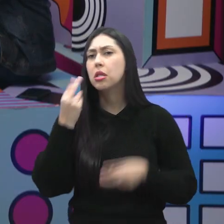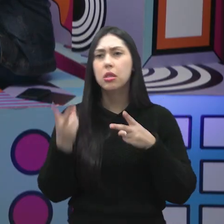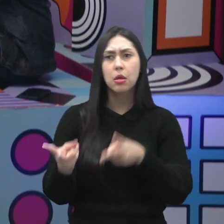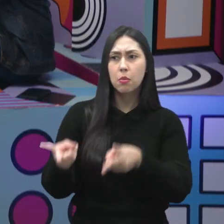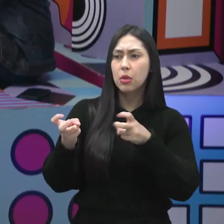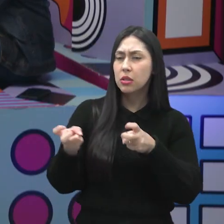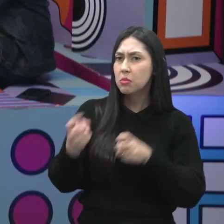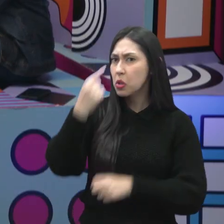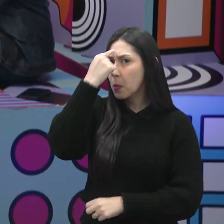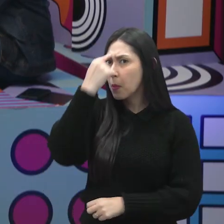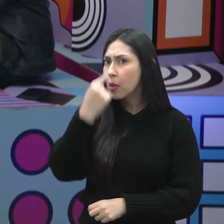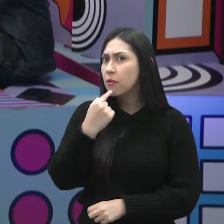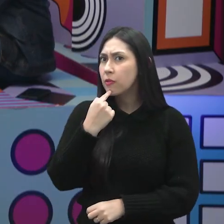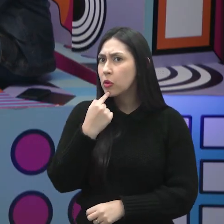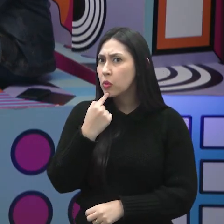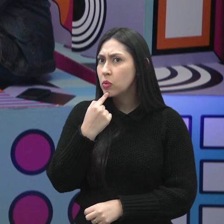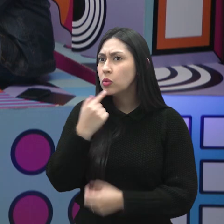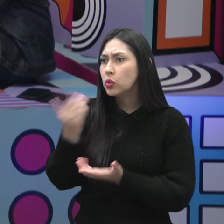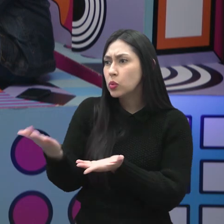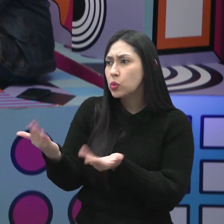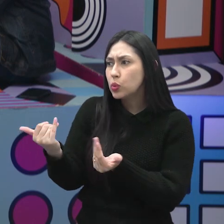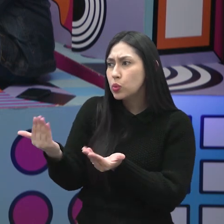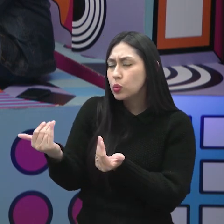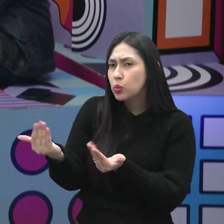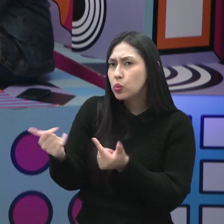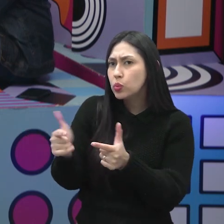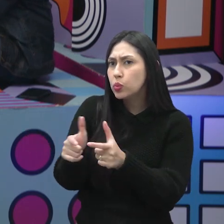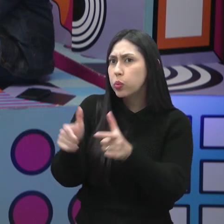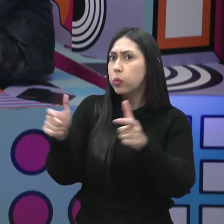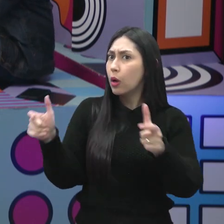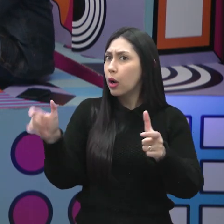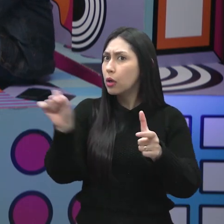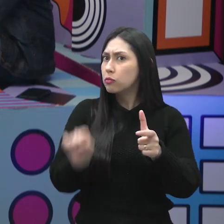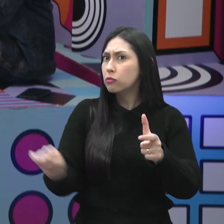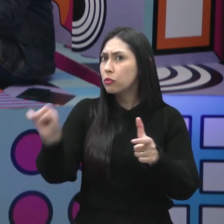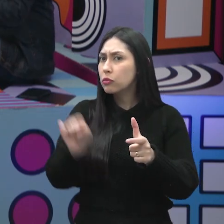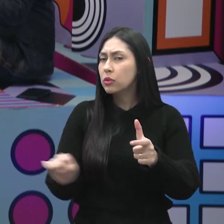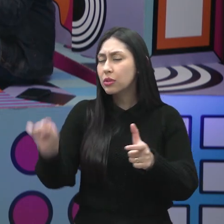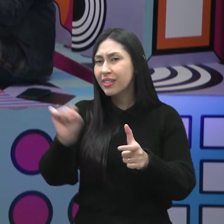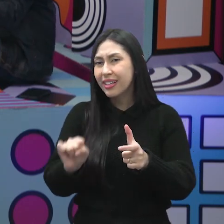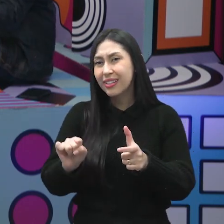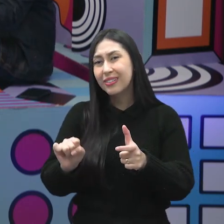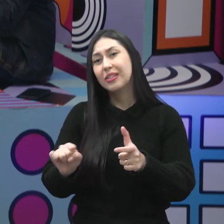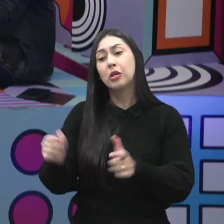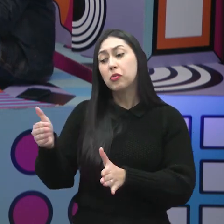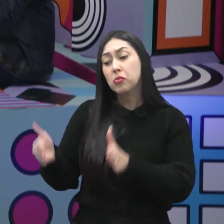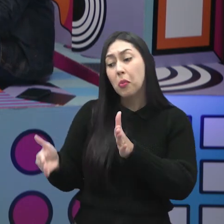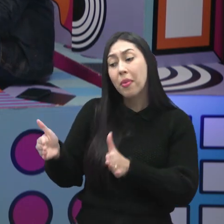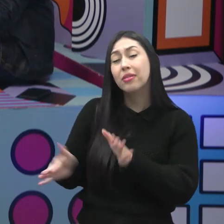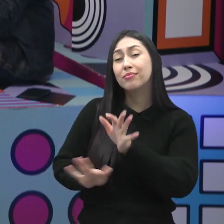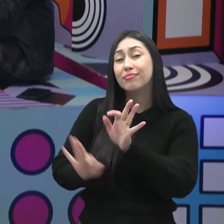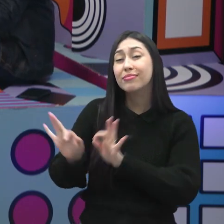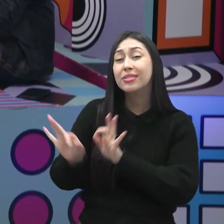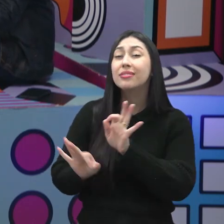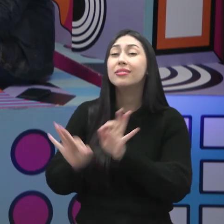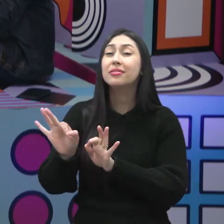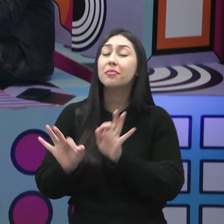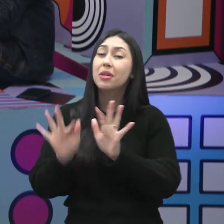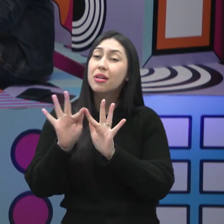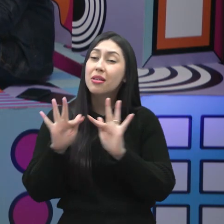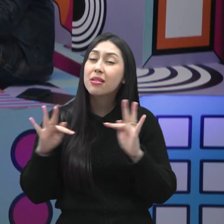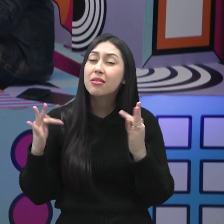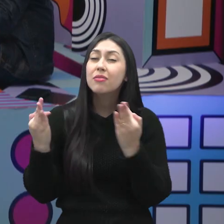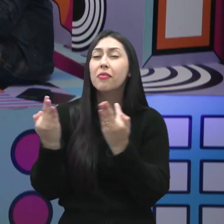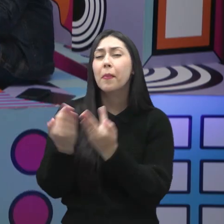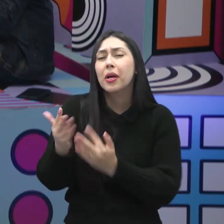esse perfil? Realmente tem aparecido mais jovens, solteiros, ainda naquele momento de planejar a vida do futuro,